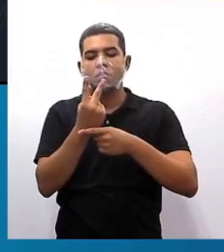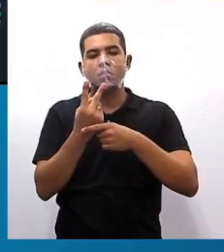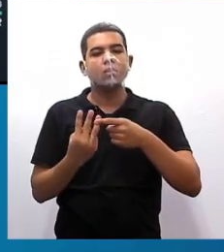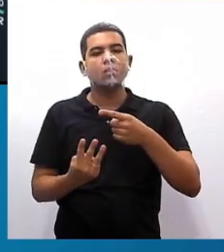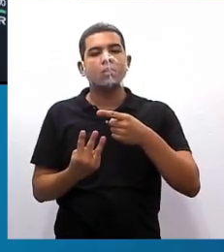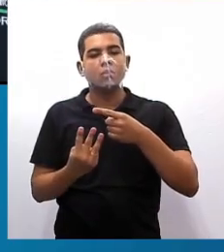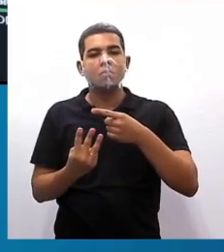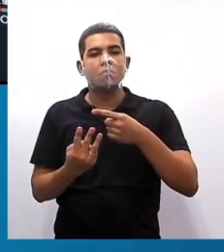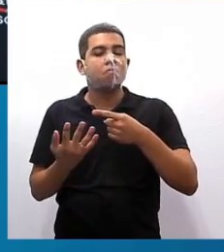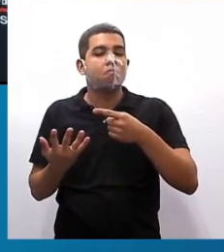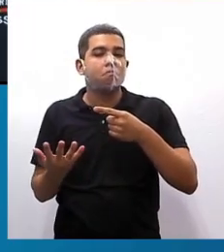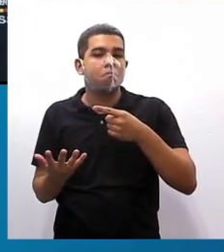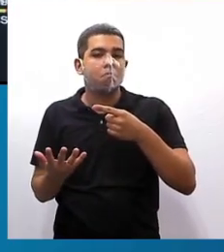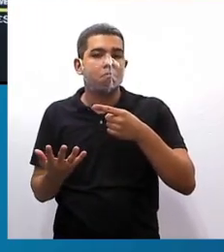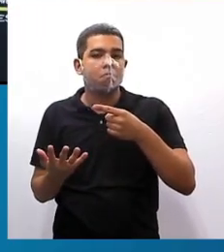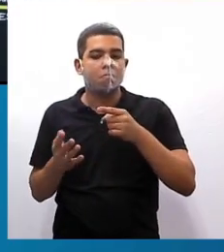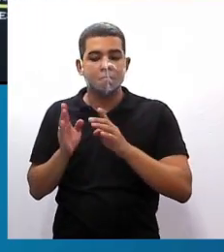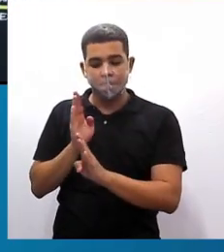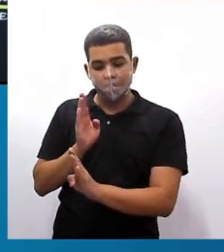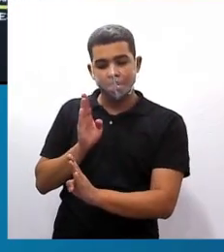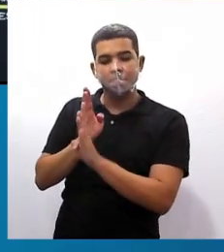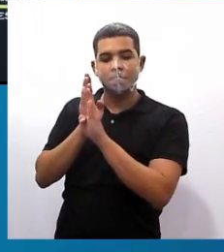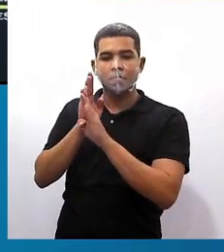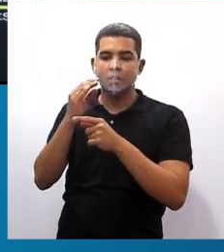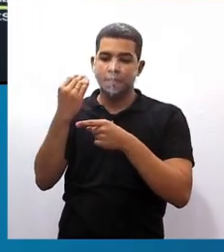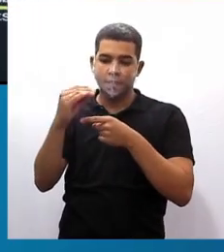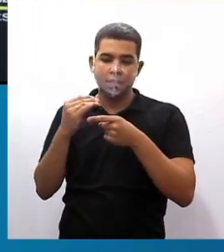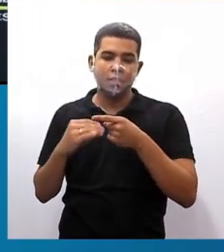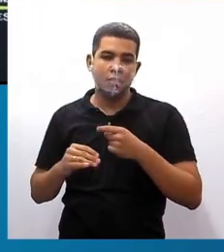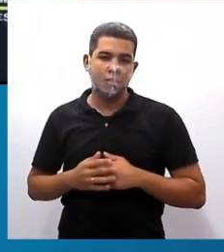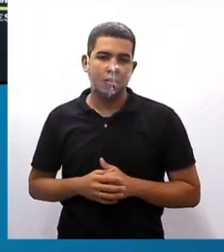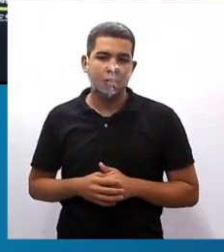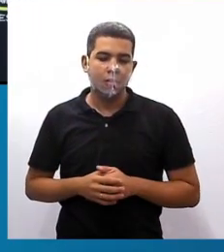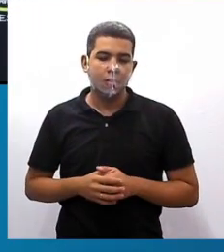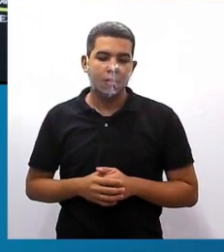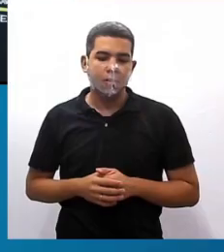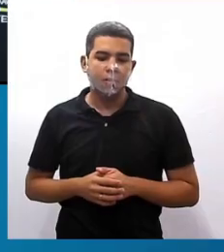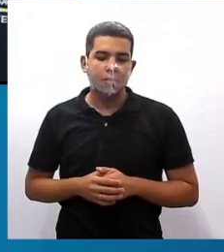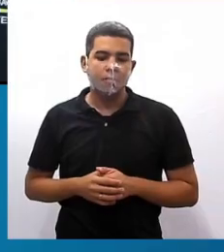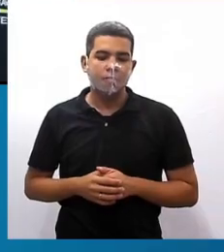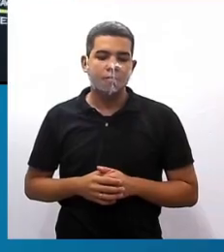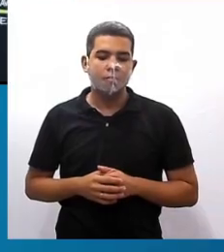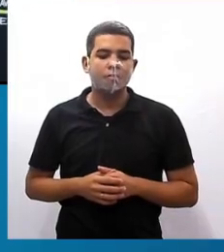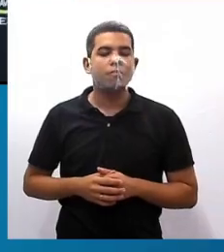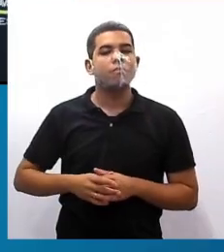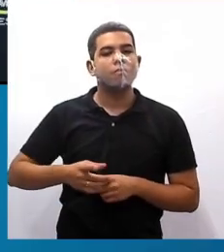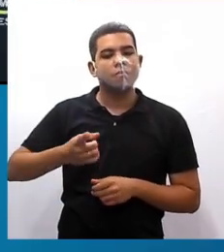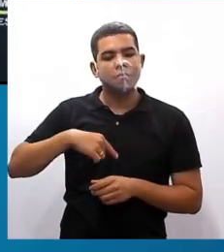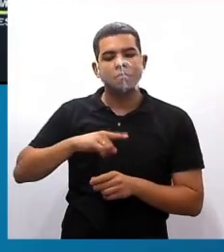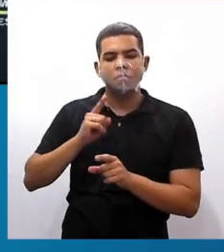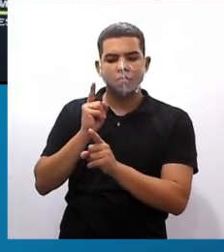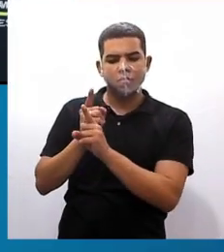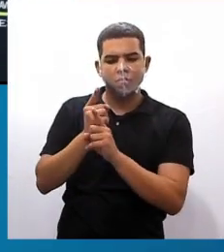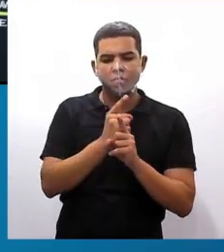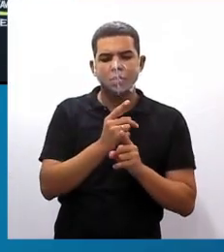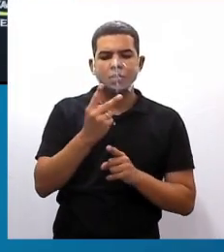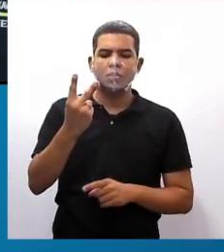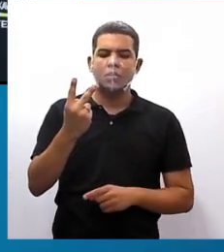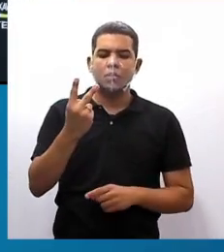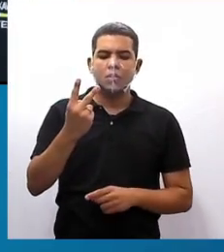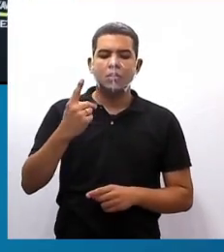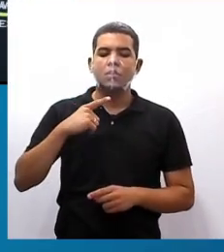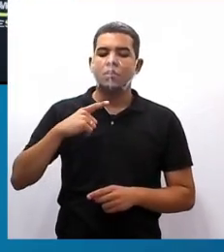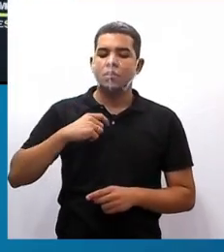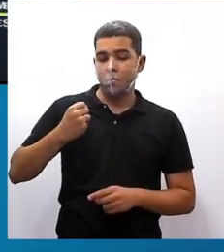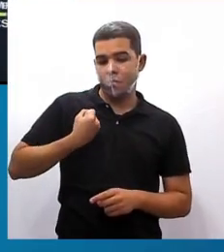terços. Agora a gente encontrou fração. Daí nós temos duas ideias de números racionais. Ó. Números